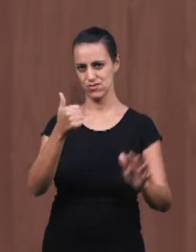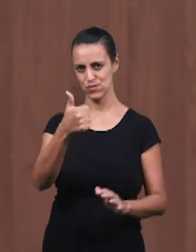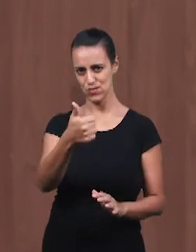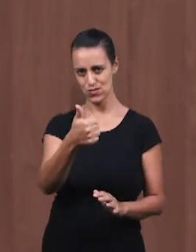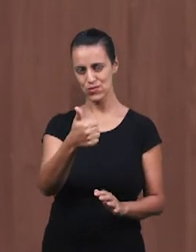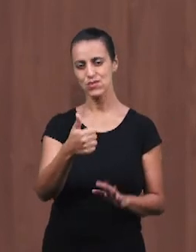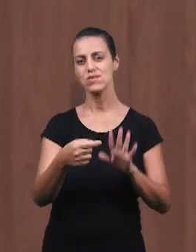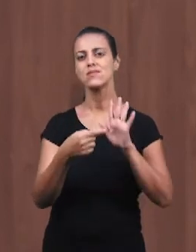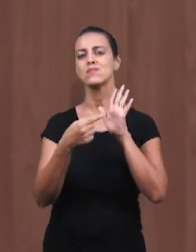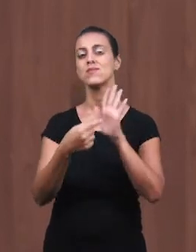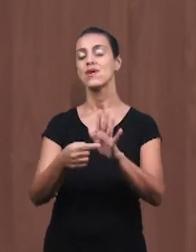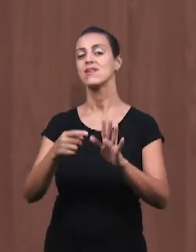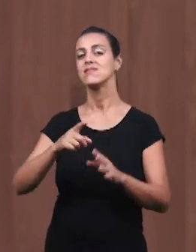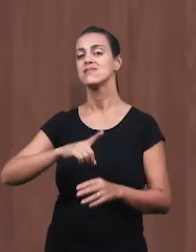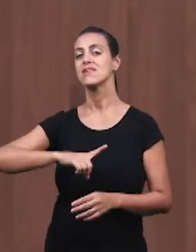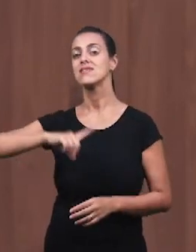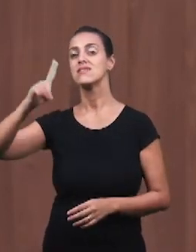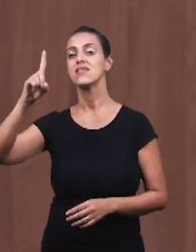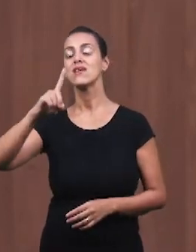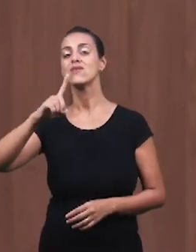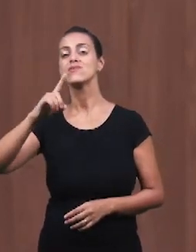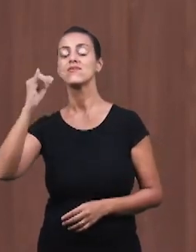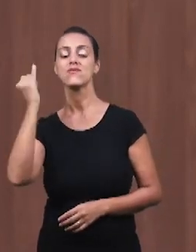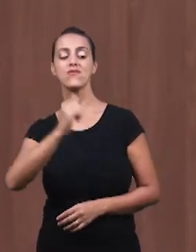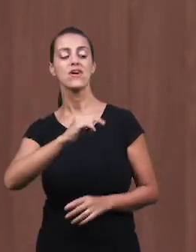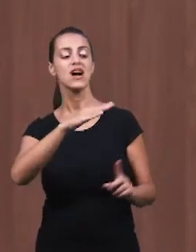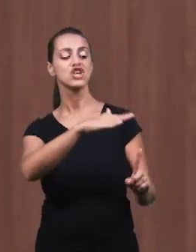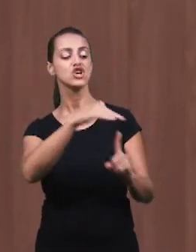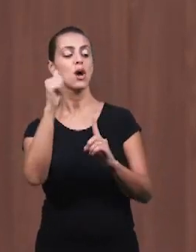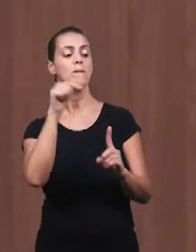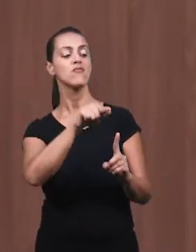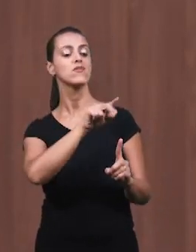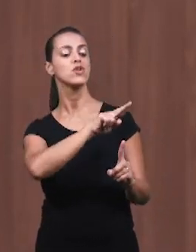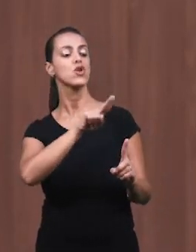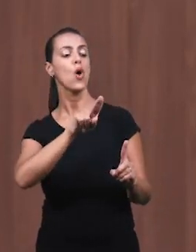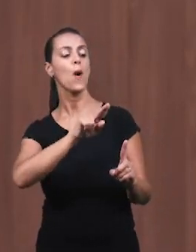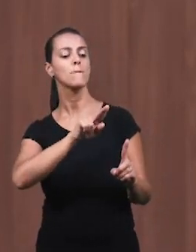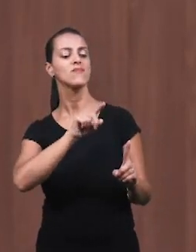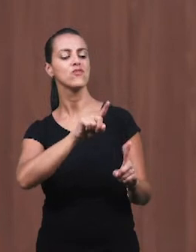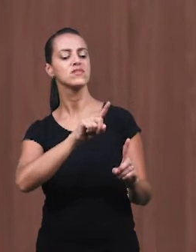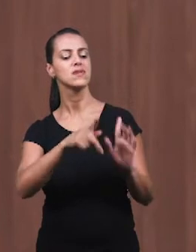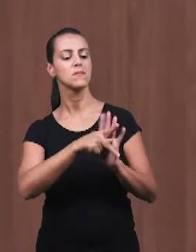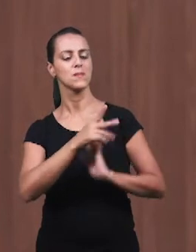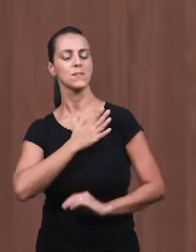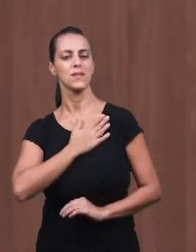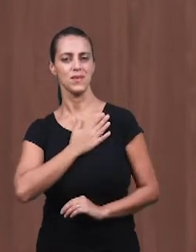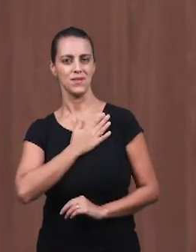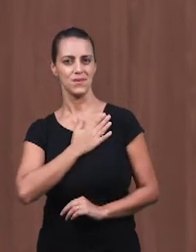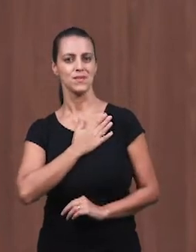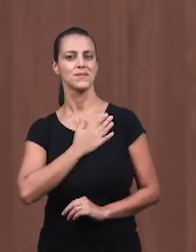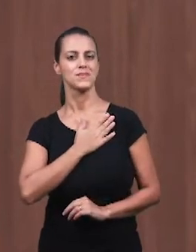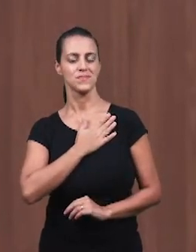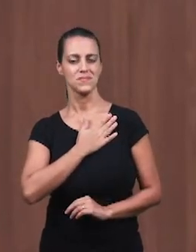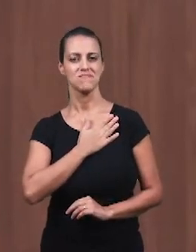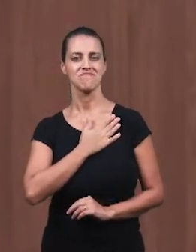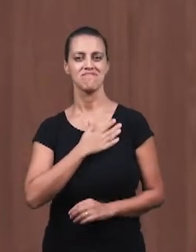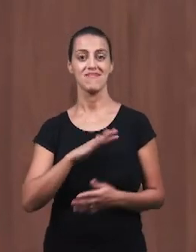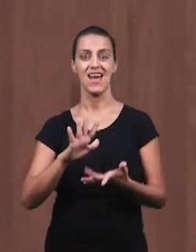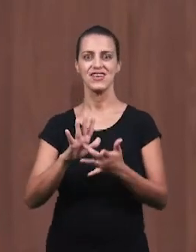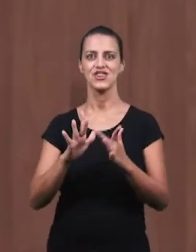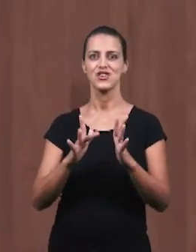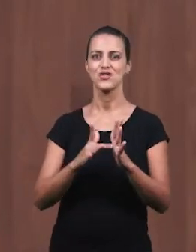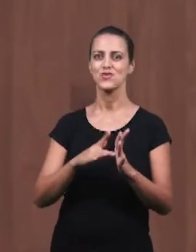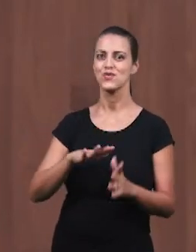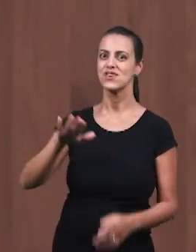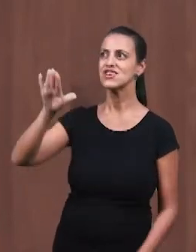1, o Senhor Deus fala: chamei-te pelo teu nome, tu és meu. E agora o Senhor Jesus ali, quando